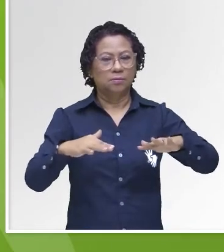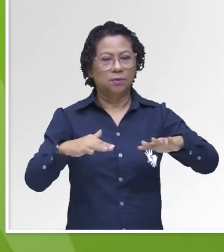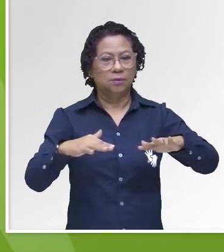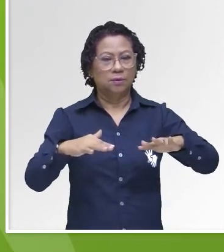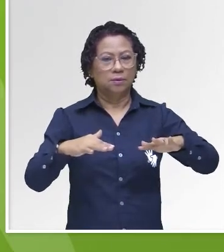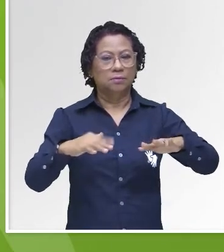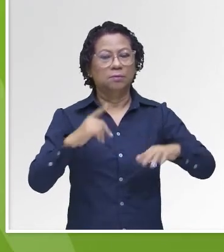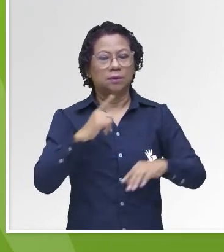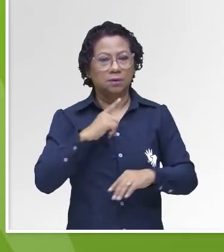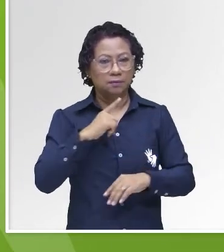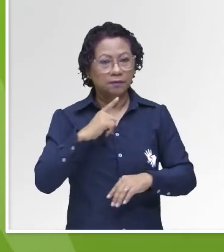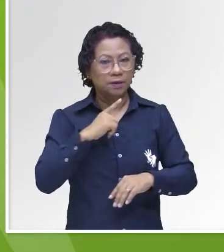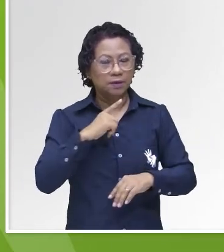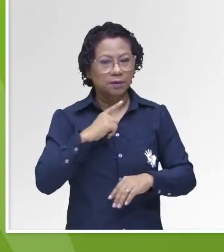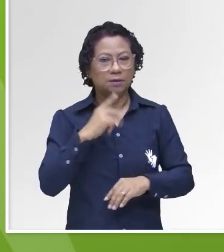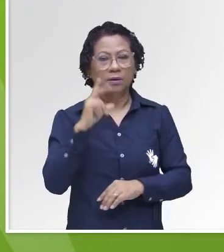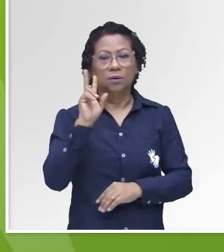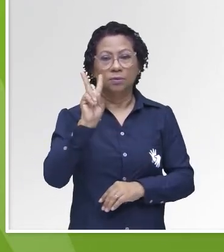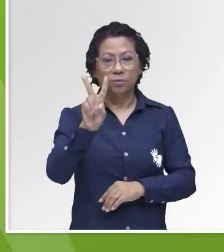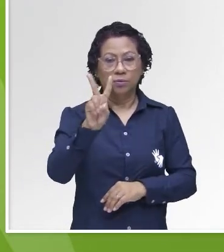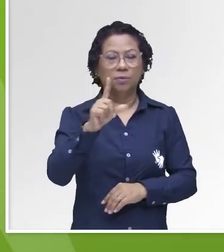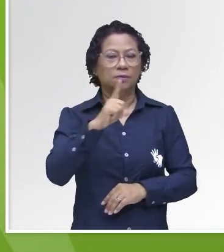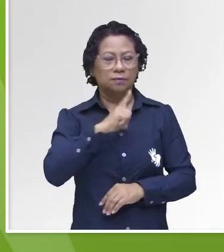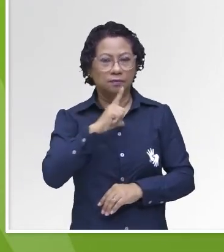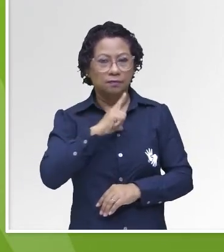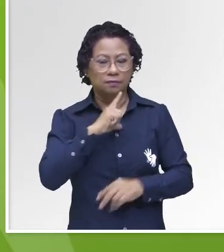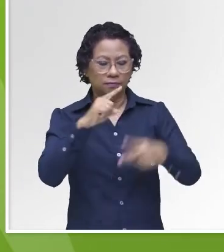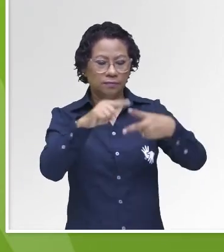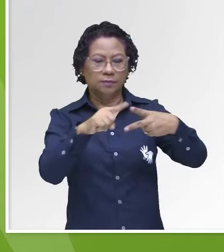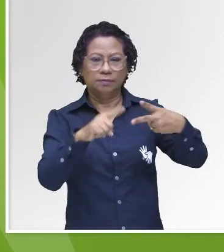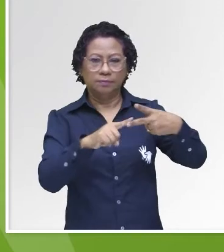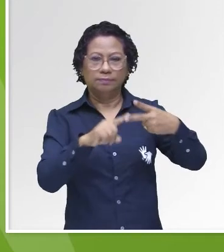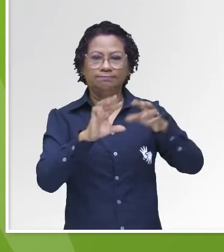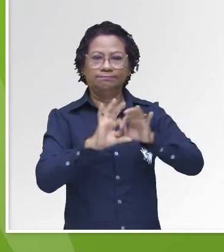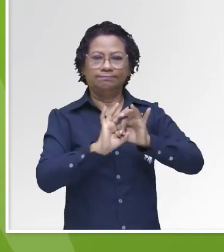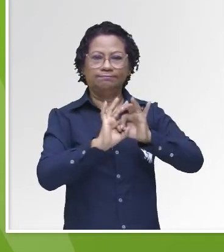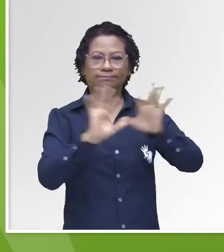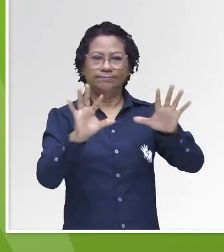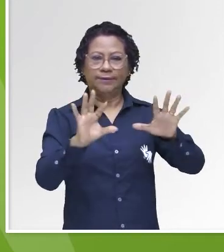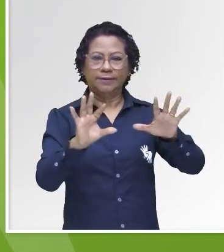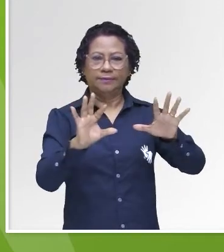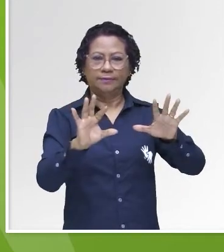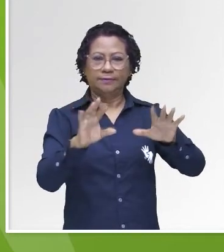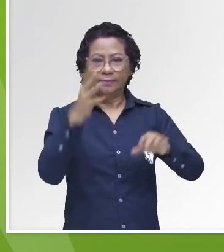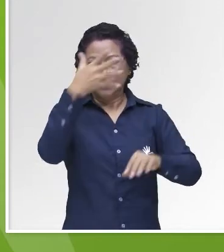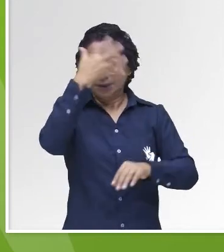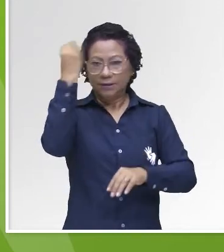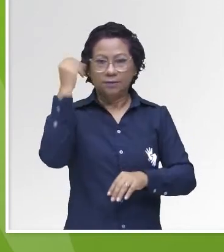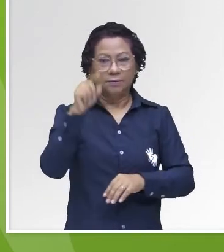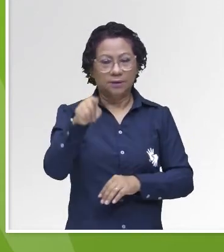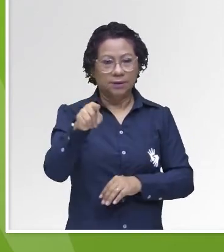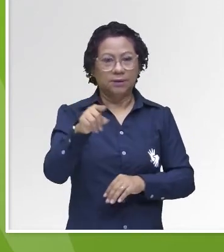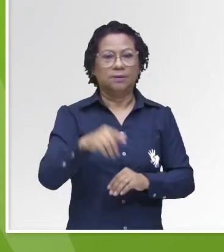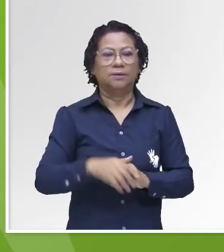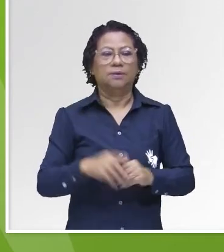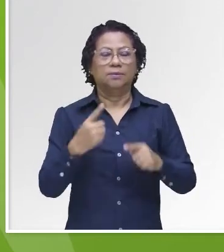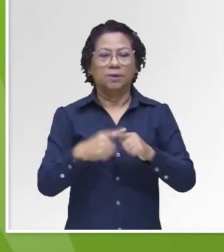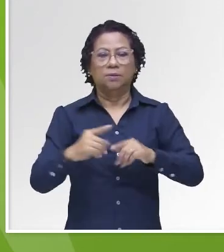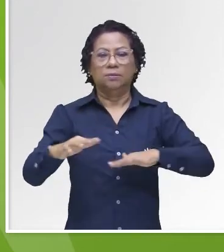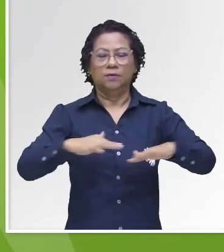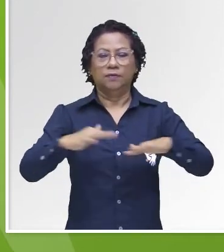movimentos simultâneos, os dois ocorrem de maneira independente, não esqueça disso. O